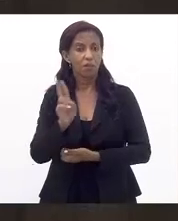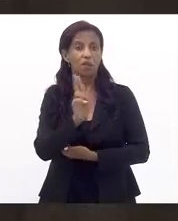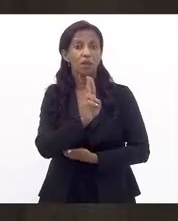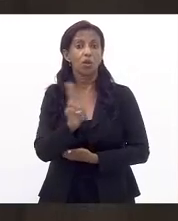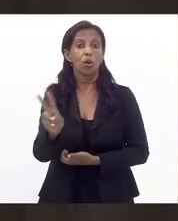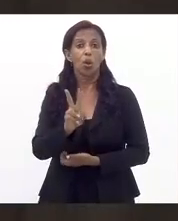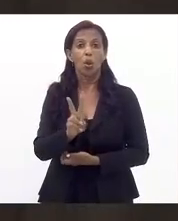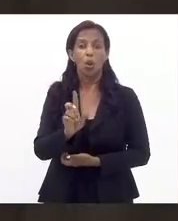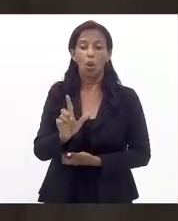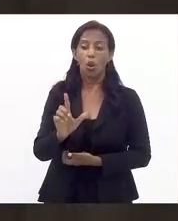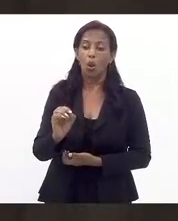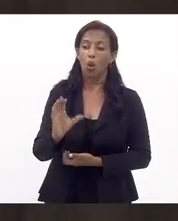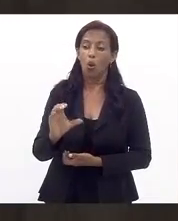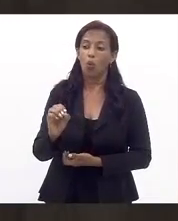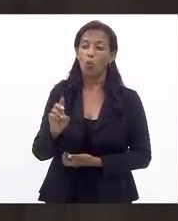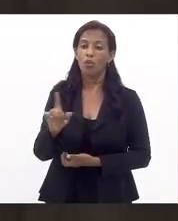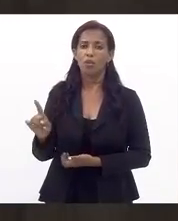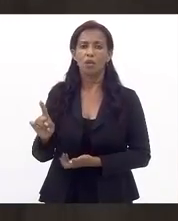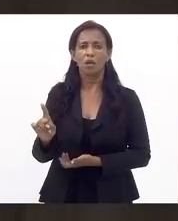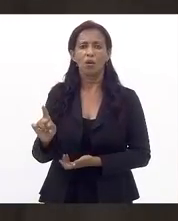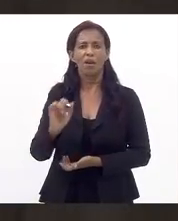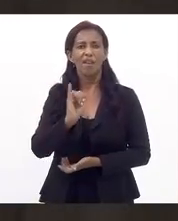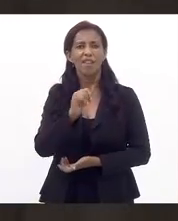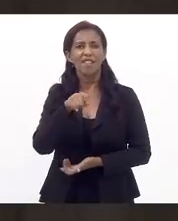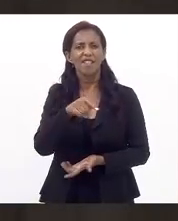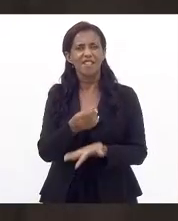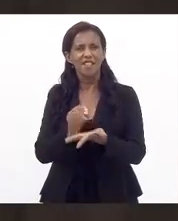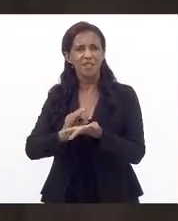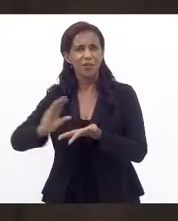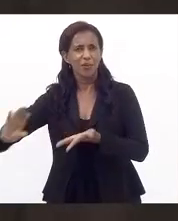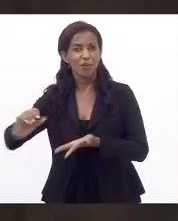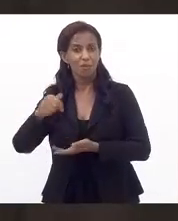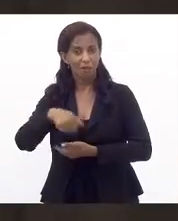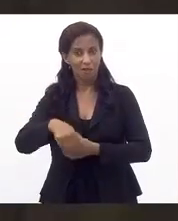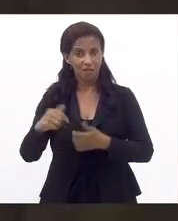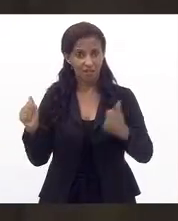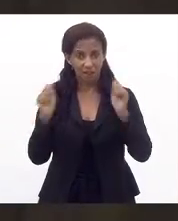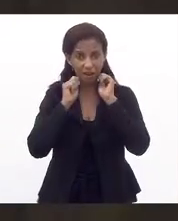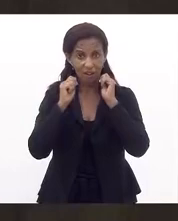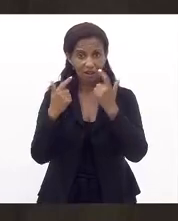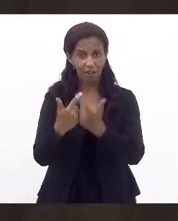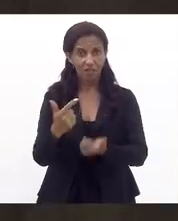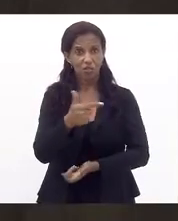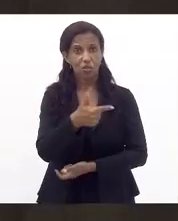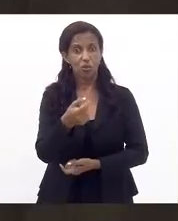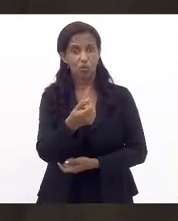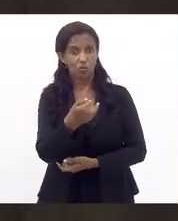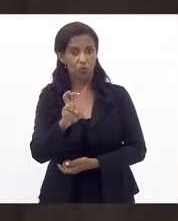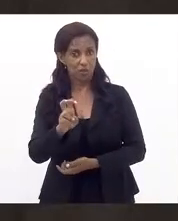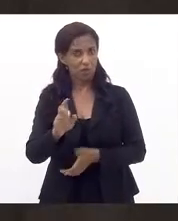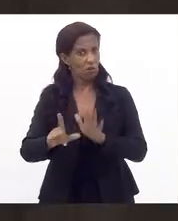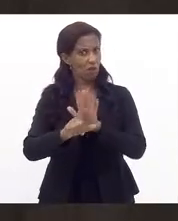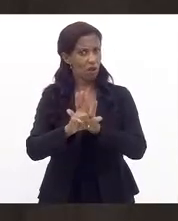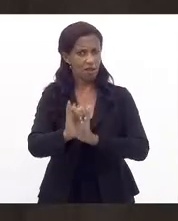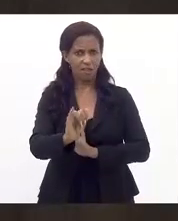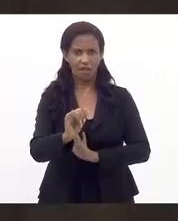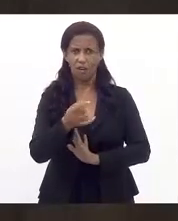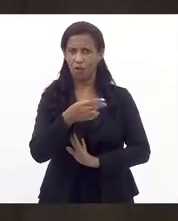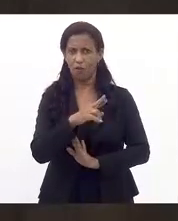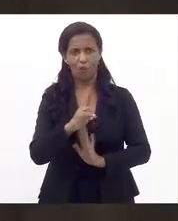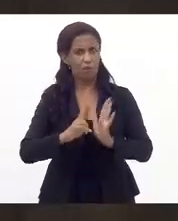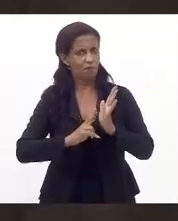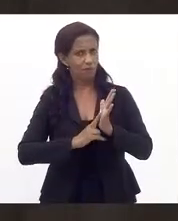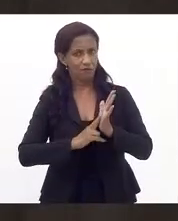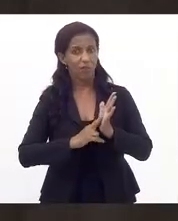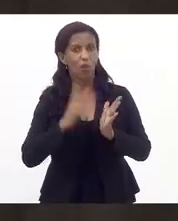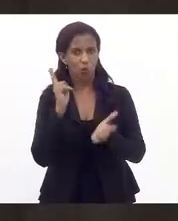locomoção seria verba indenizatória porém esta casa Legislativa em 2005 essa lei não foi revogada